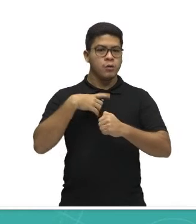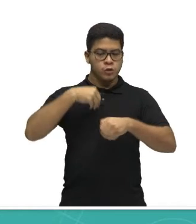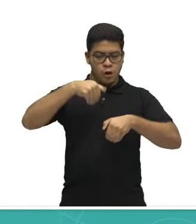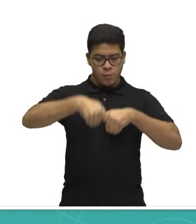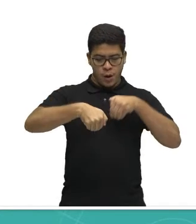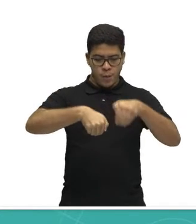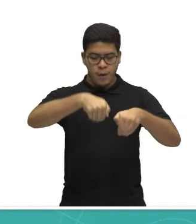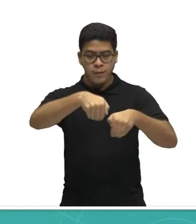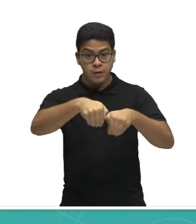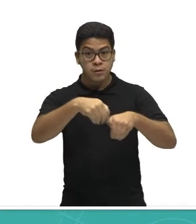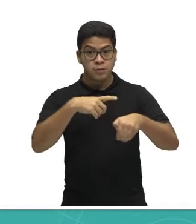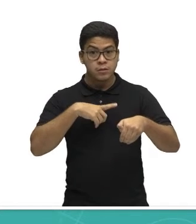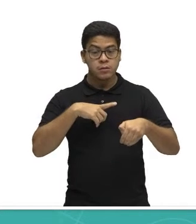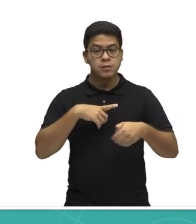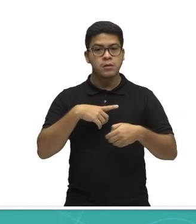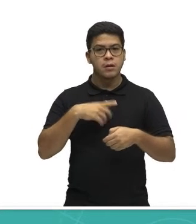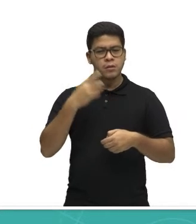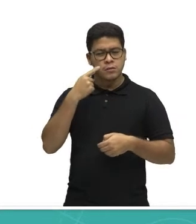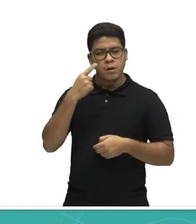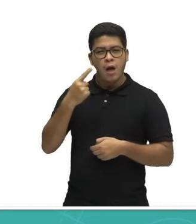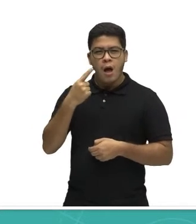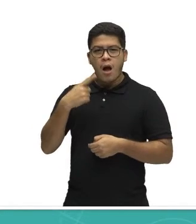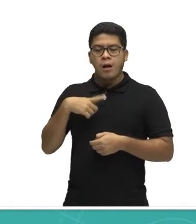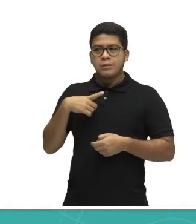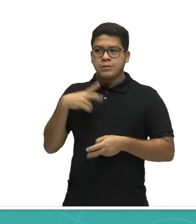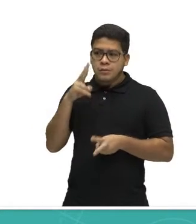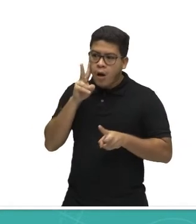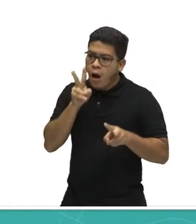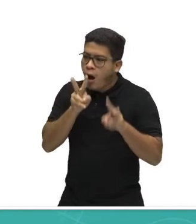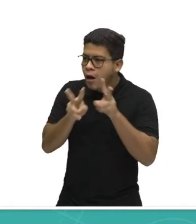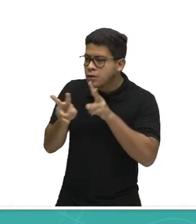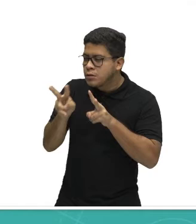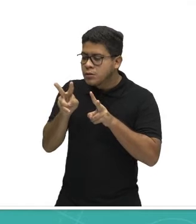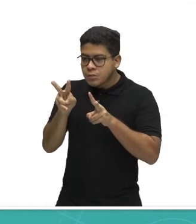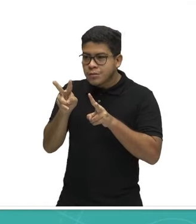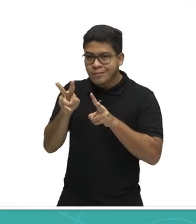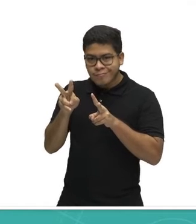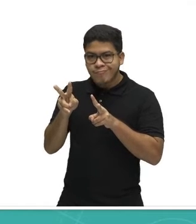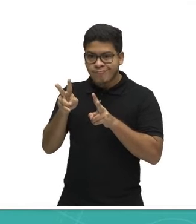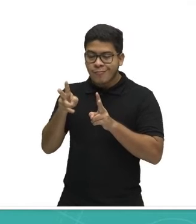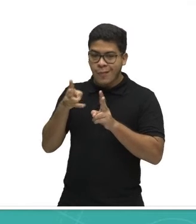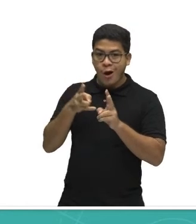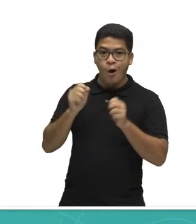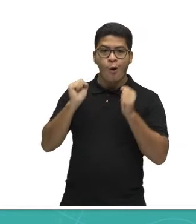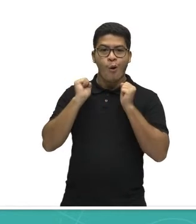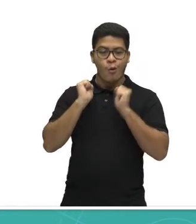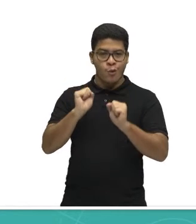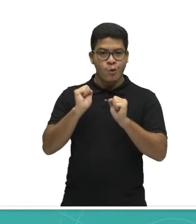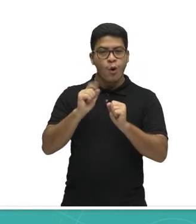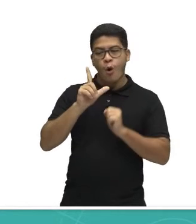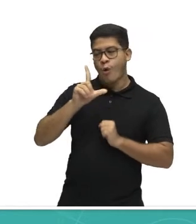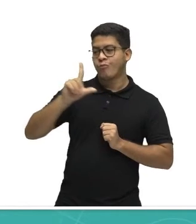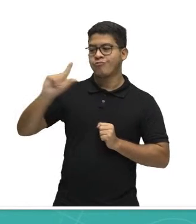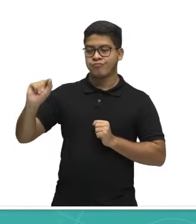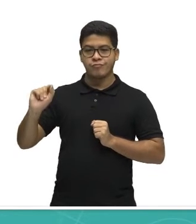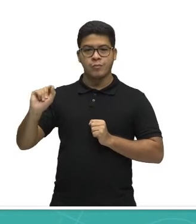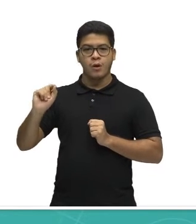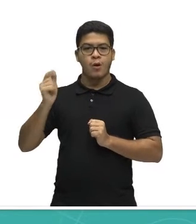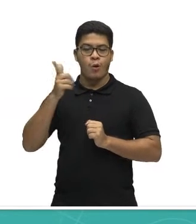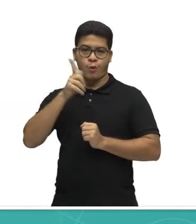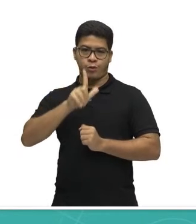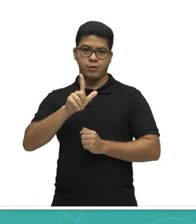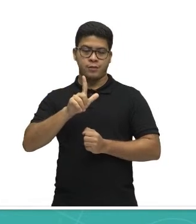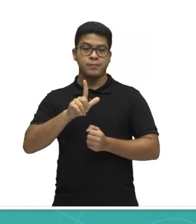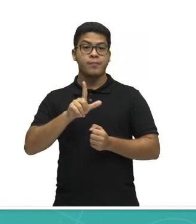galhos e o Curupira fica ali distraído naquele novelo, então eles conseguem escapar. Então, o Curupira também é um